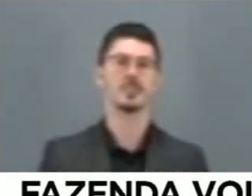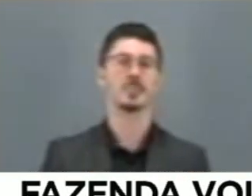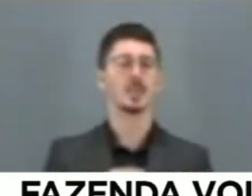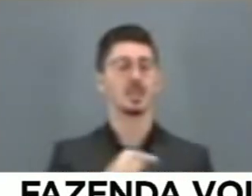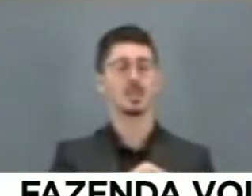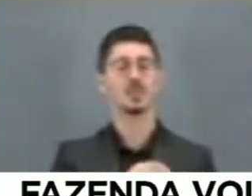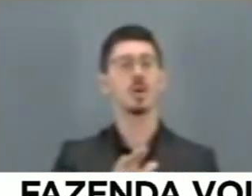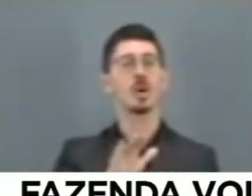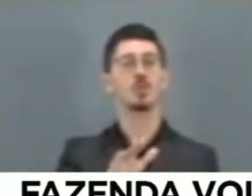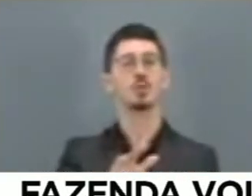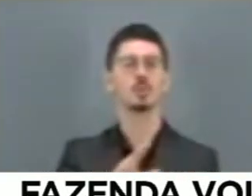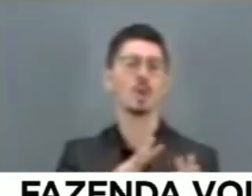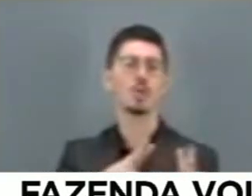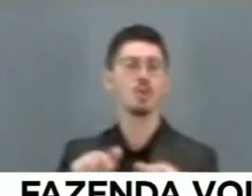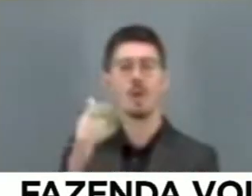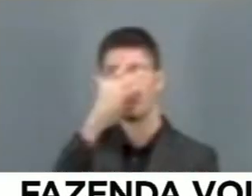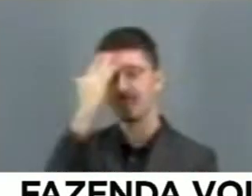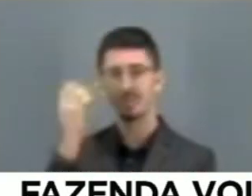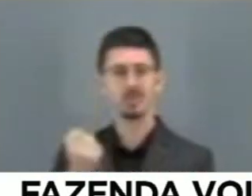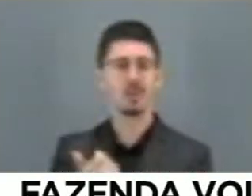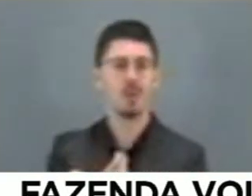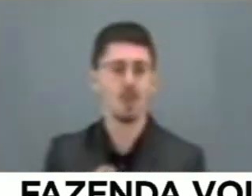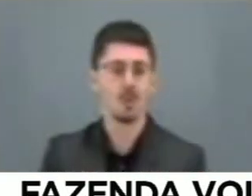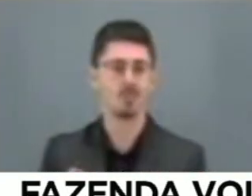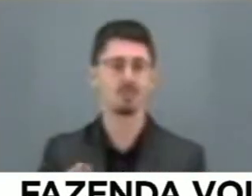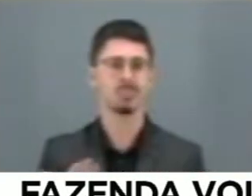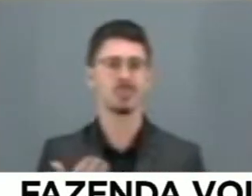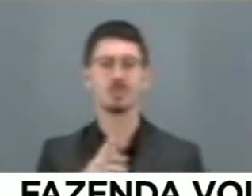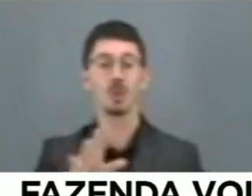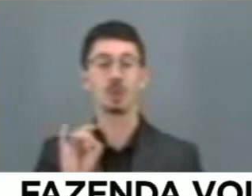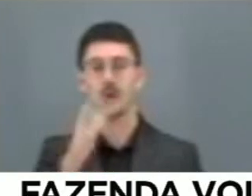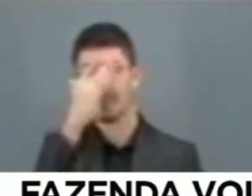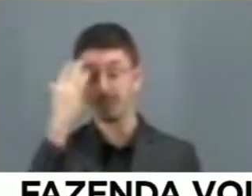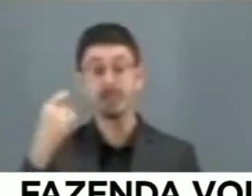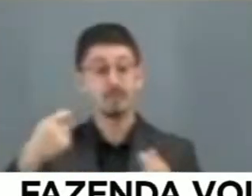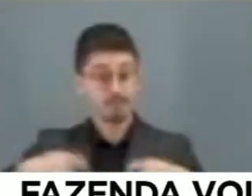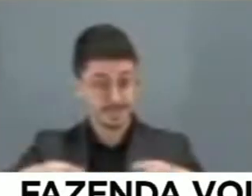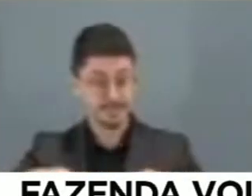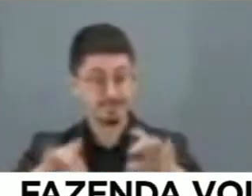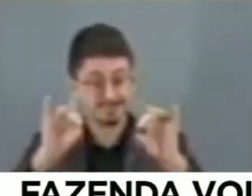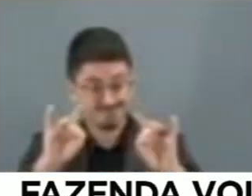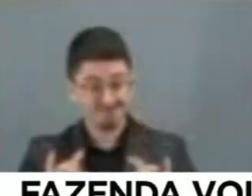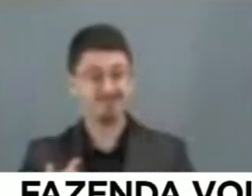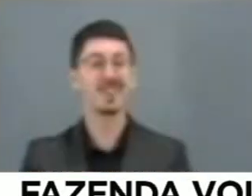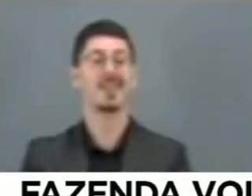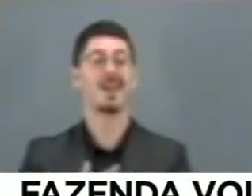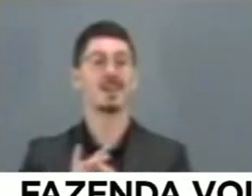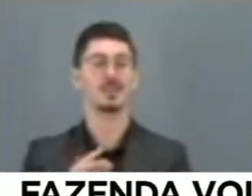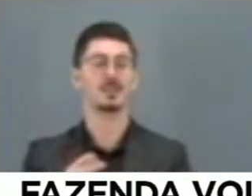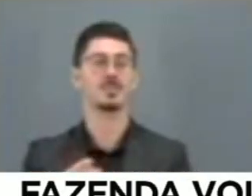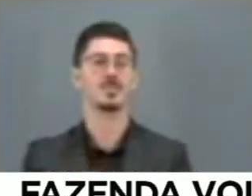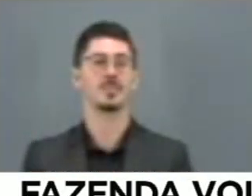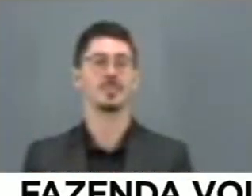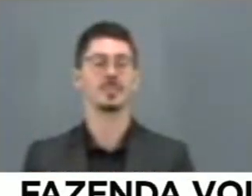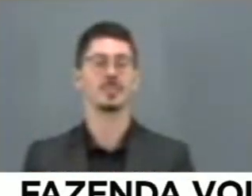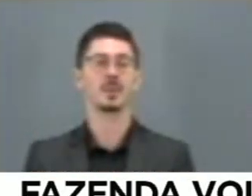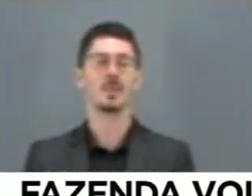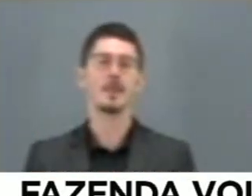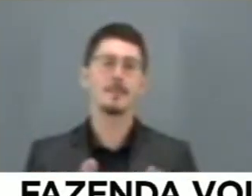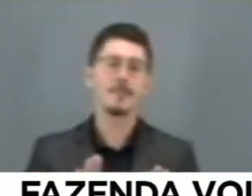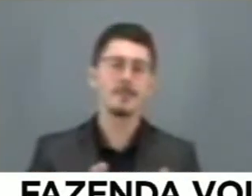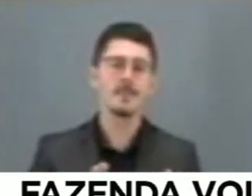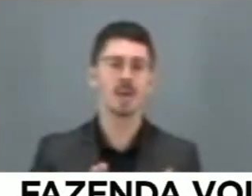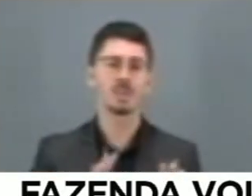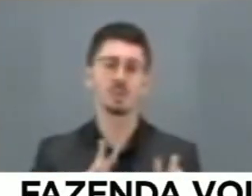os consumidores, ou seja, não apenas aquelas pessoas que realmente precisam ter alimentos mais baratos, mas para